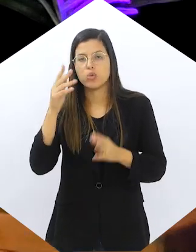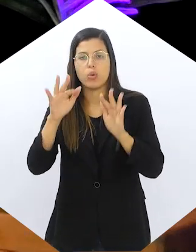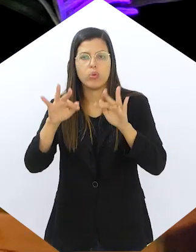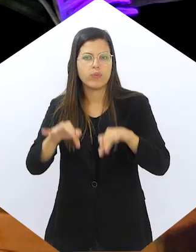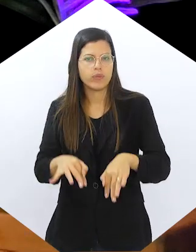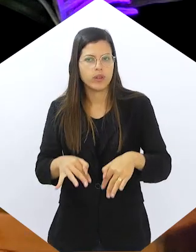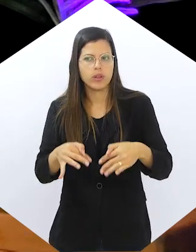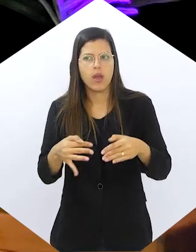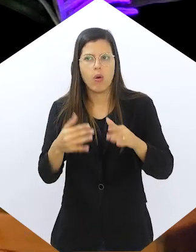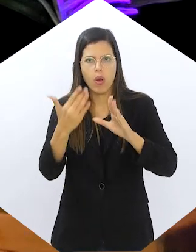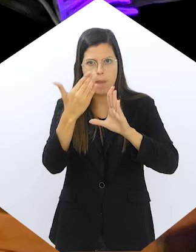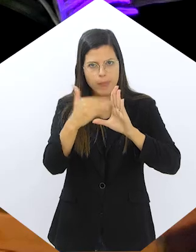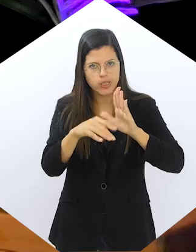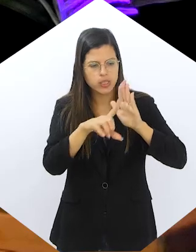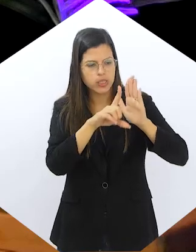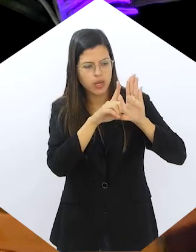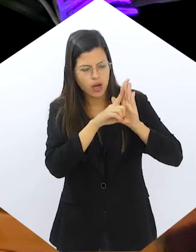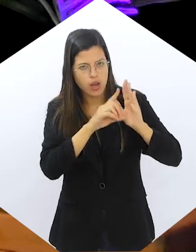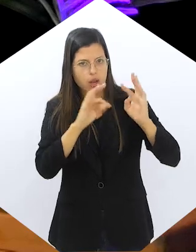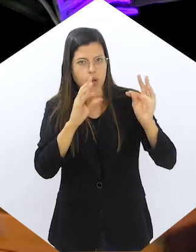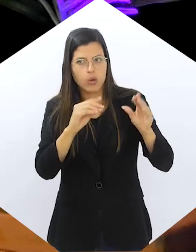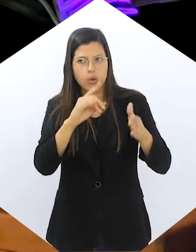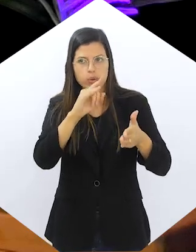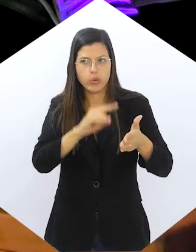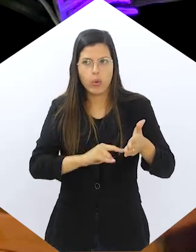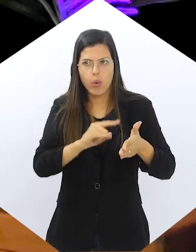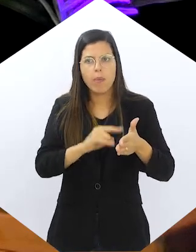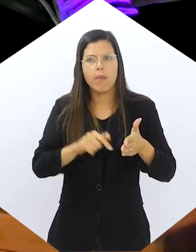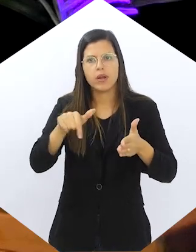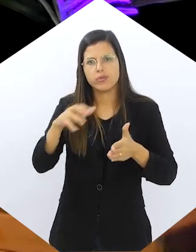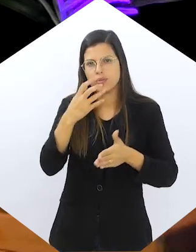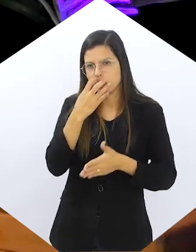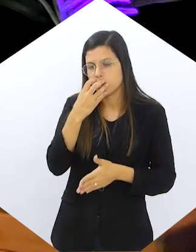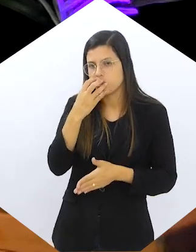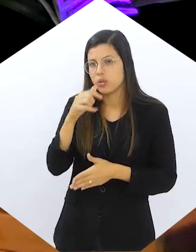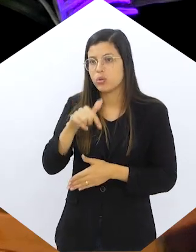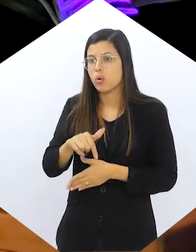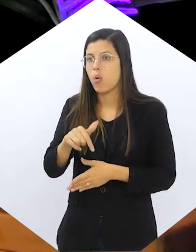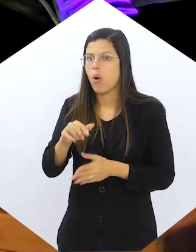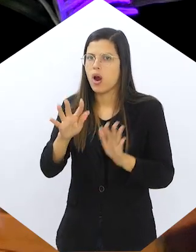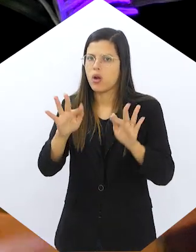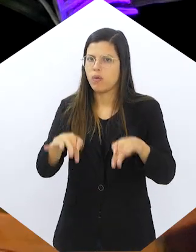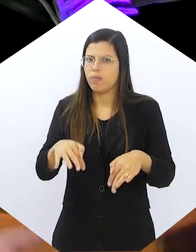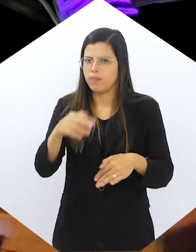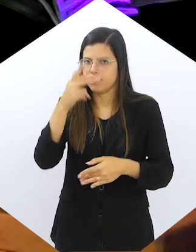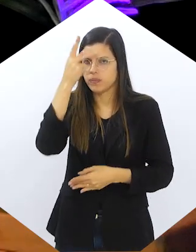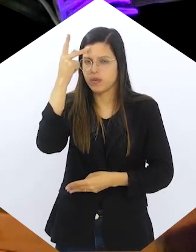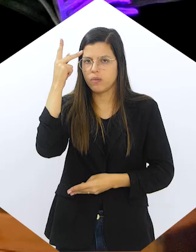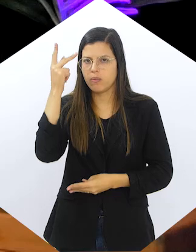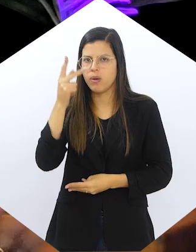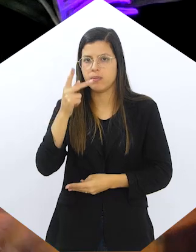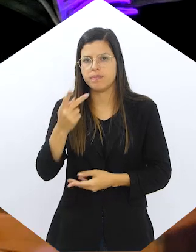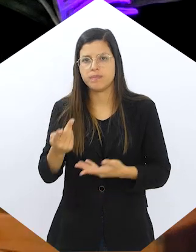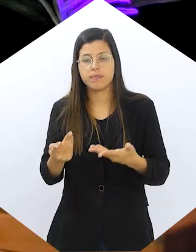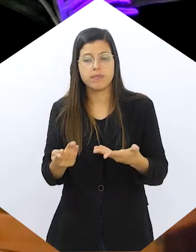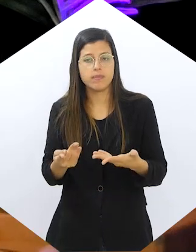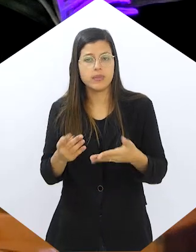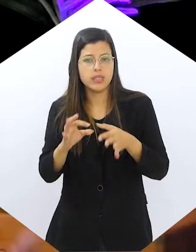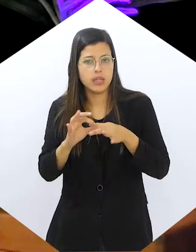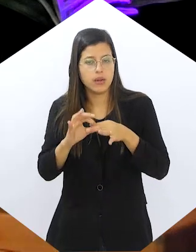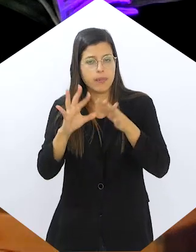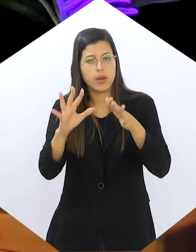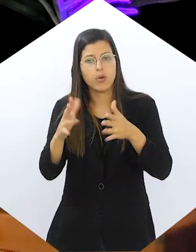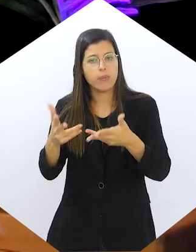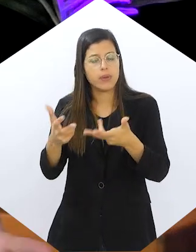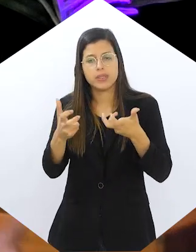eu mandei a lei, mandei todos os documentos do Rudá, e a pessoa, no final, acabou deixando e viu